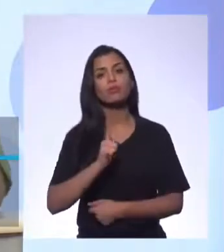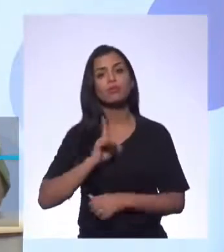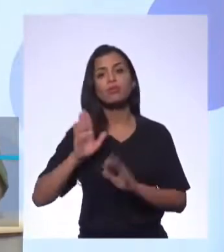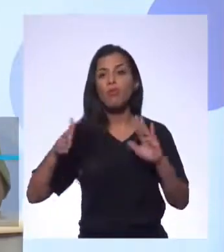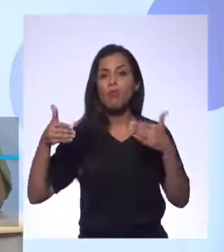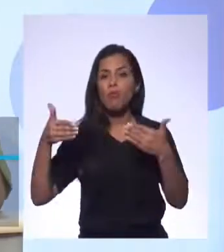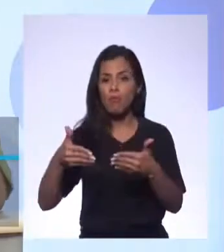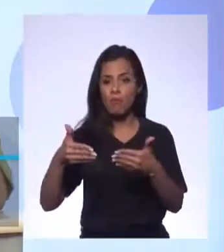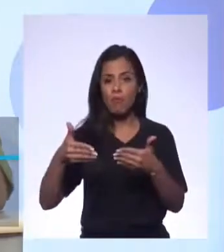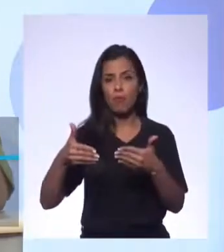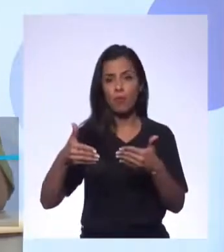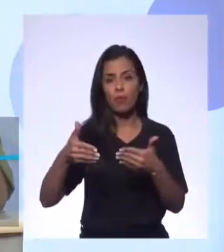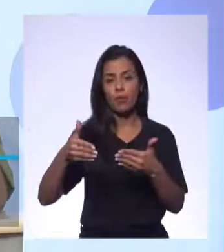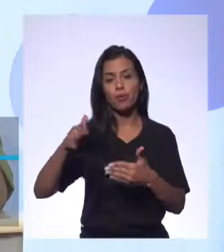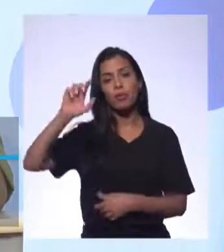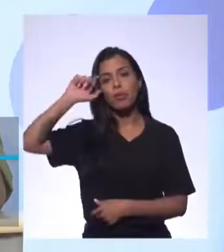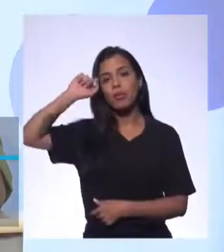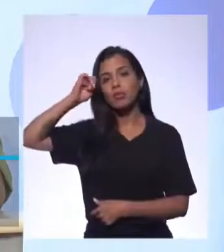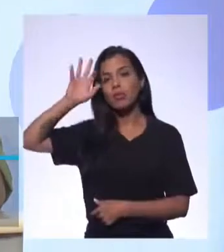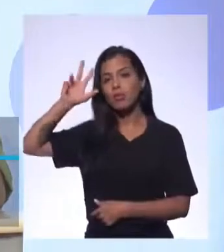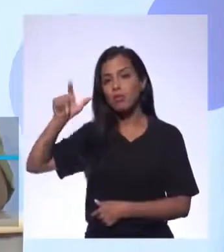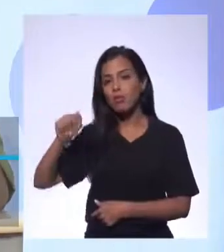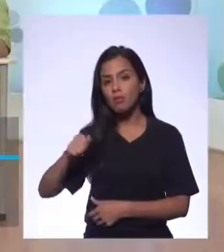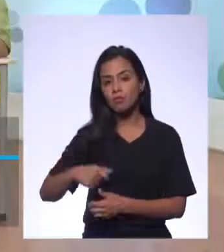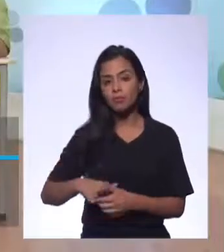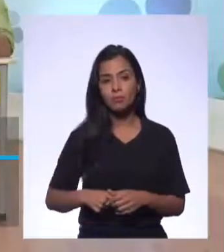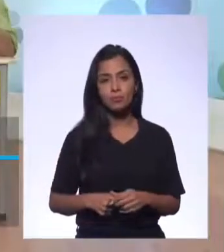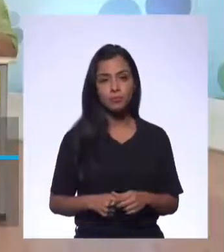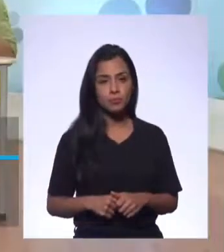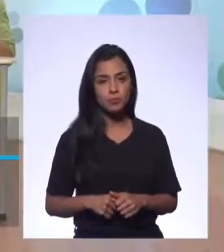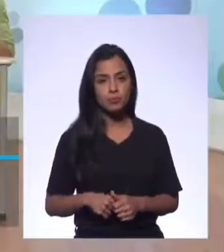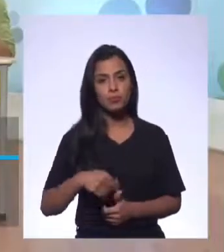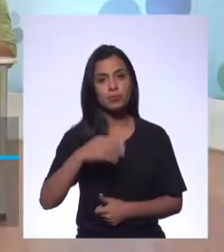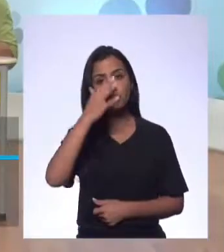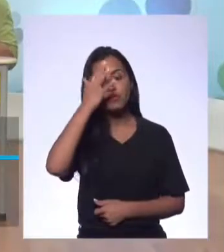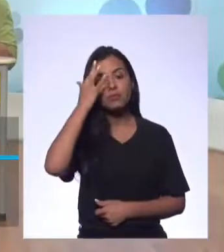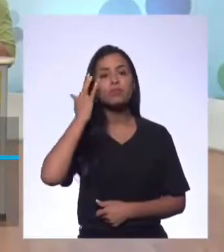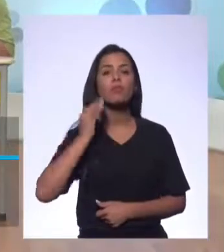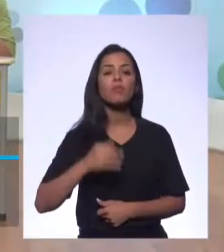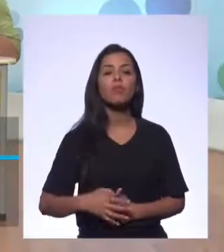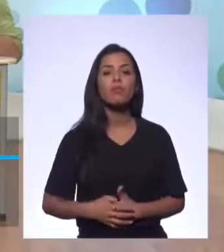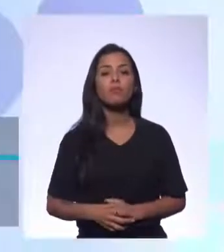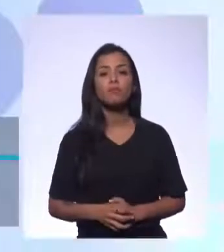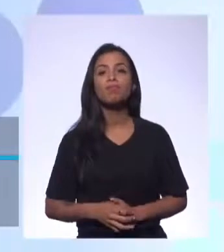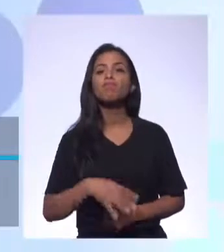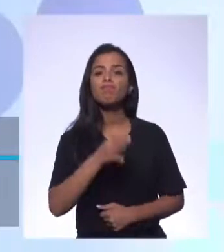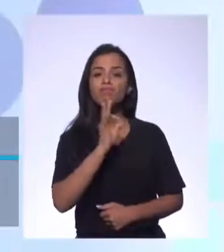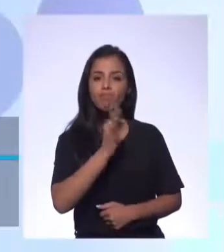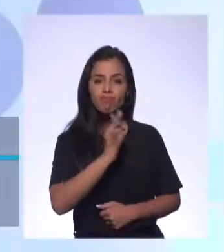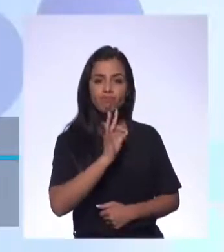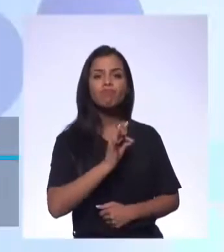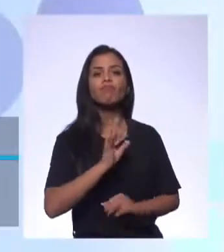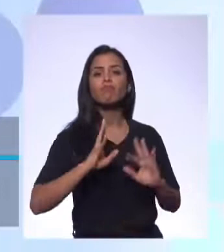focamos aí no continente africano. Exatamente. Então, de fato, todas